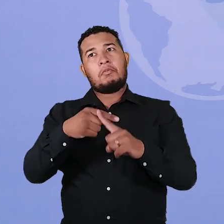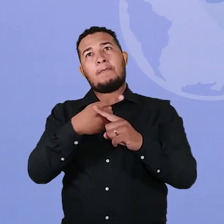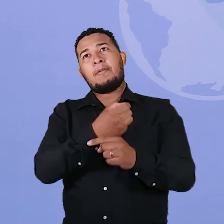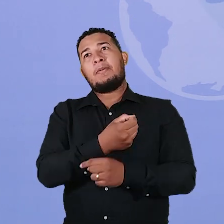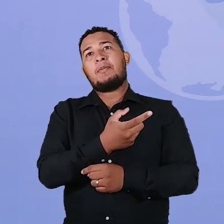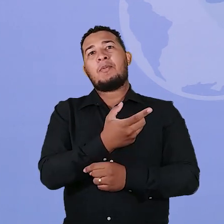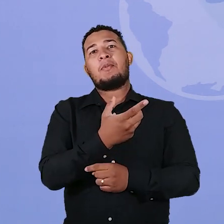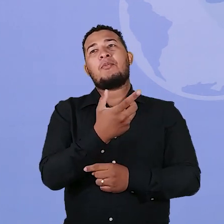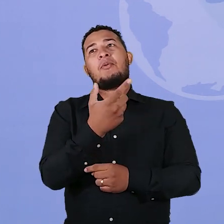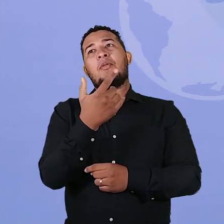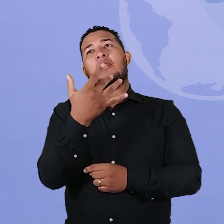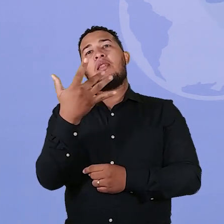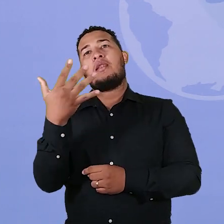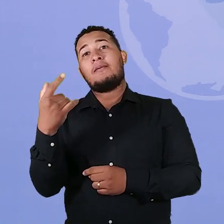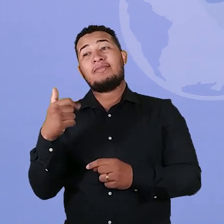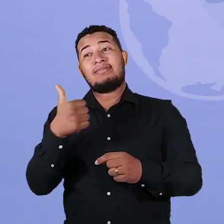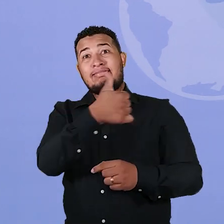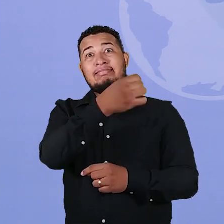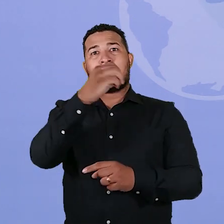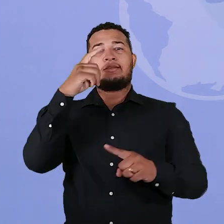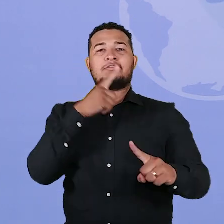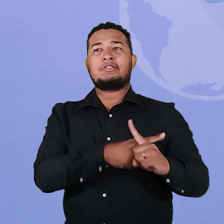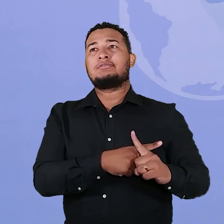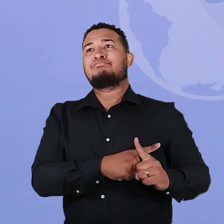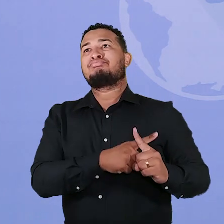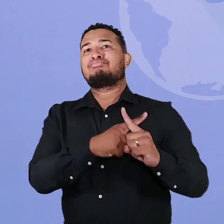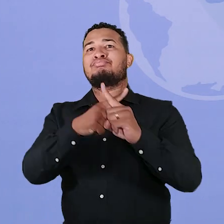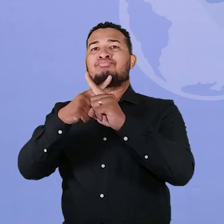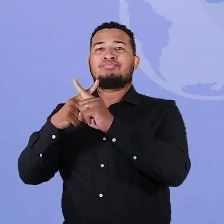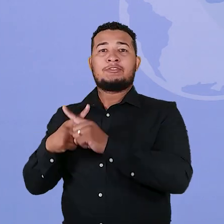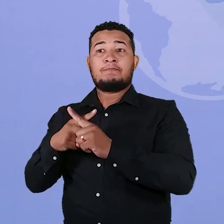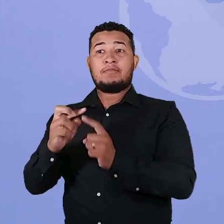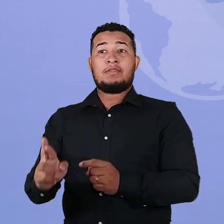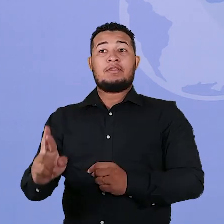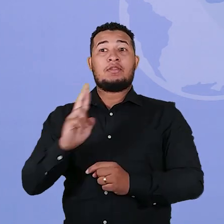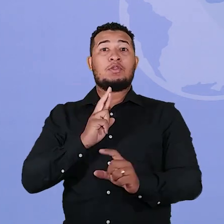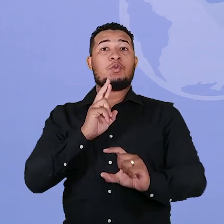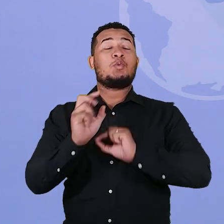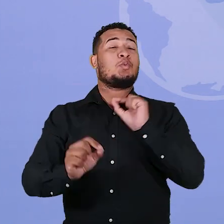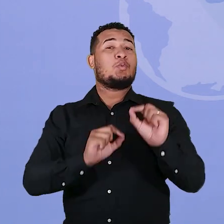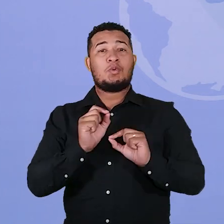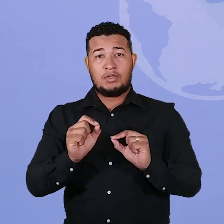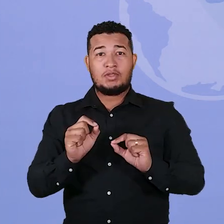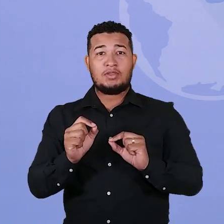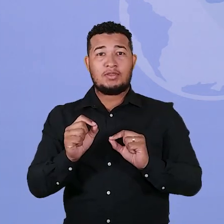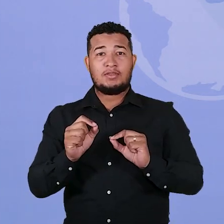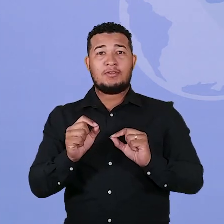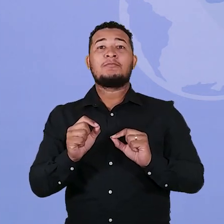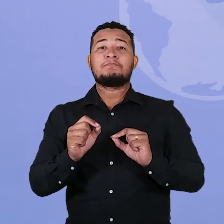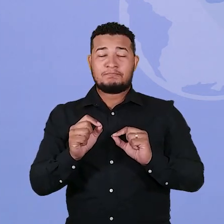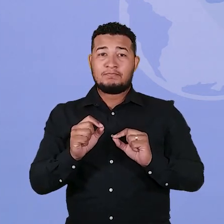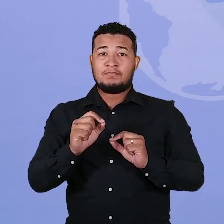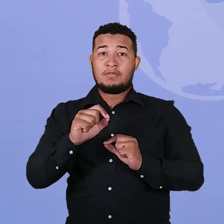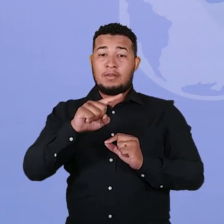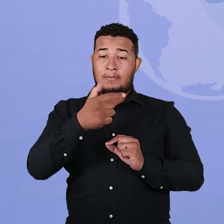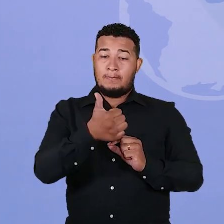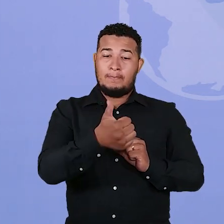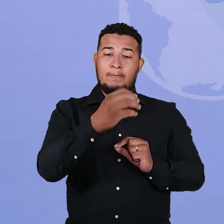16 32 64 128 256 512